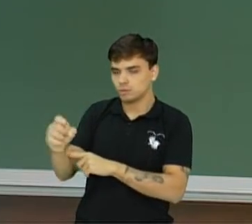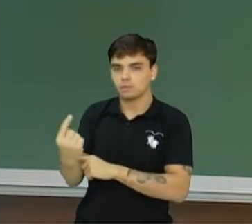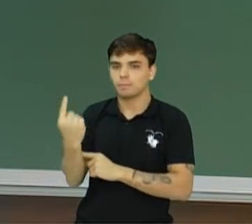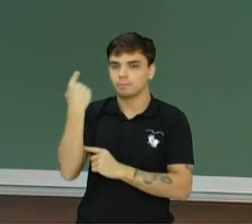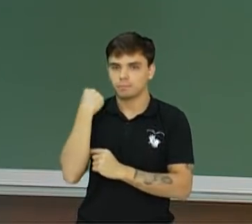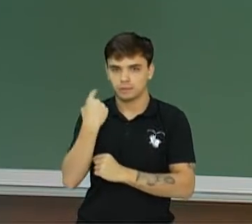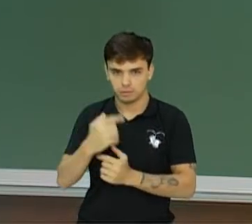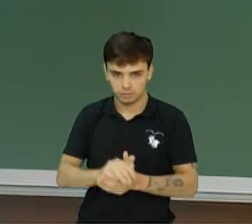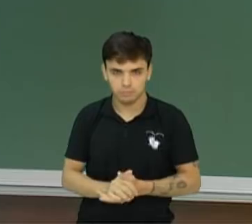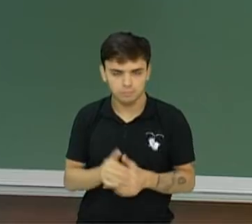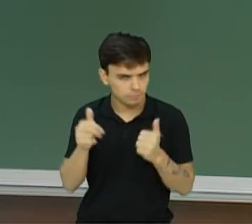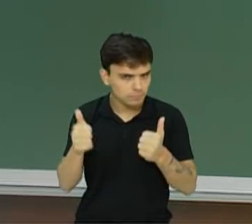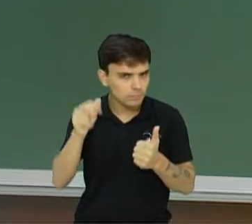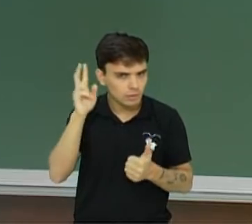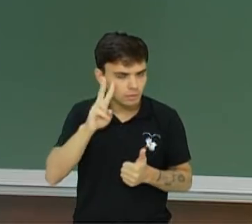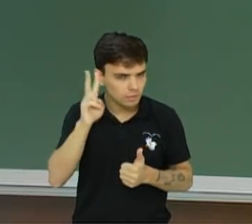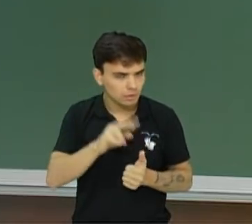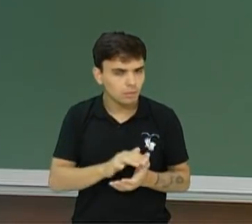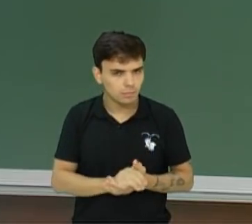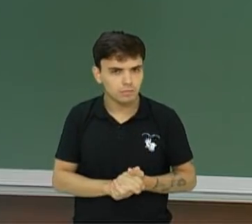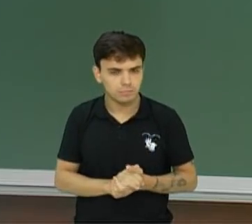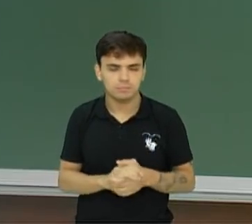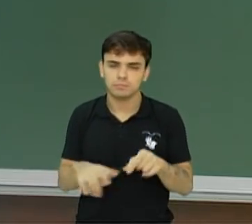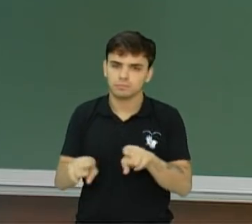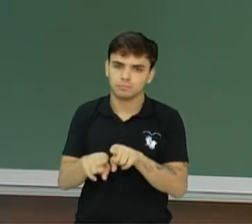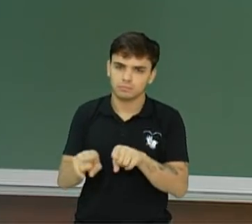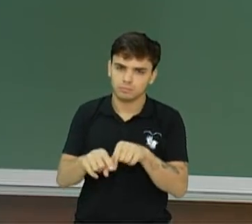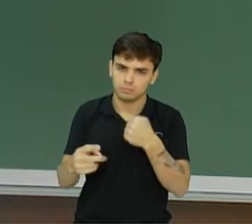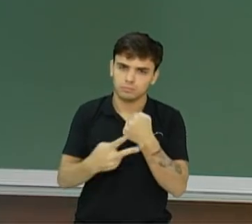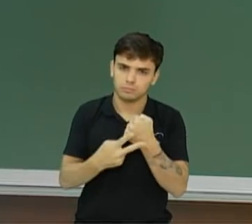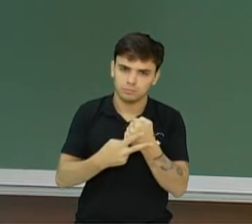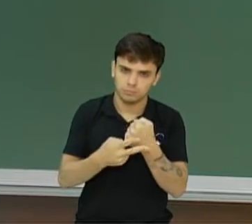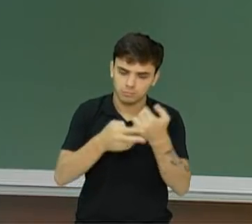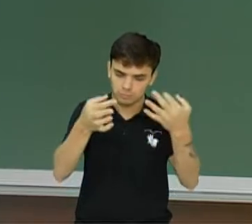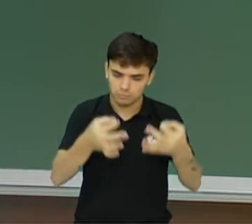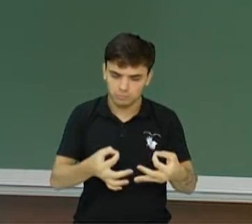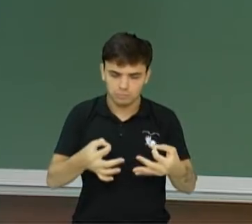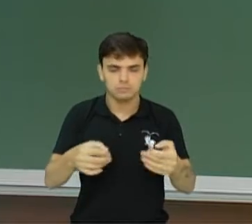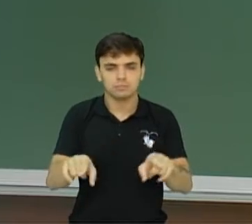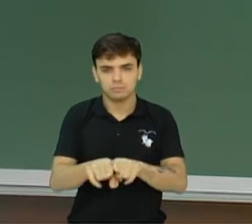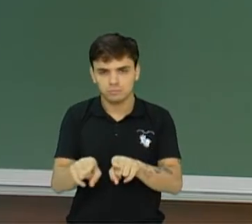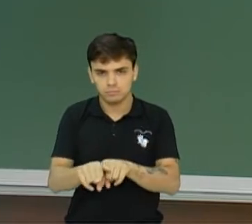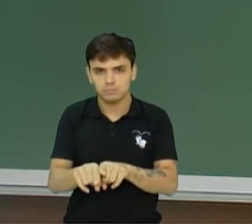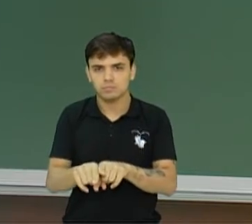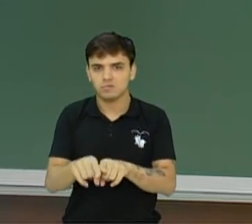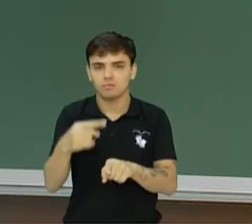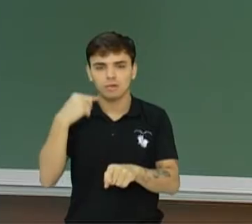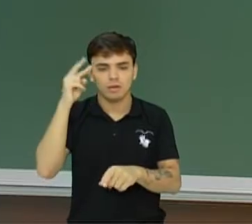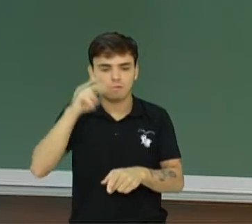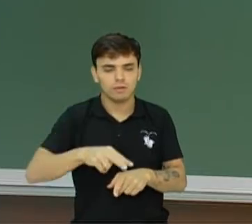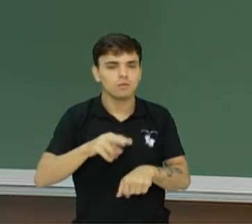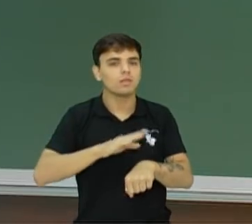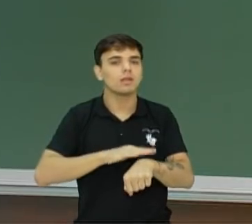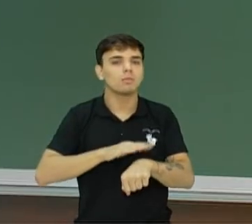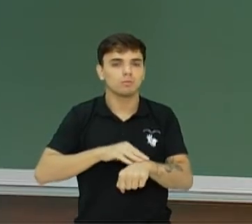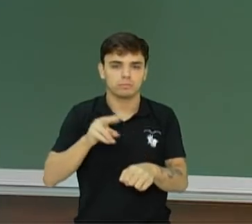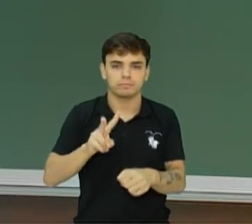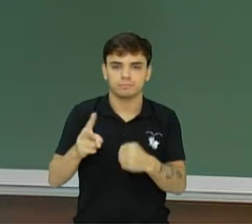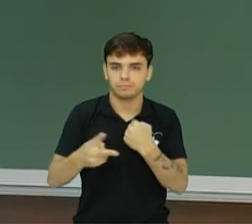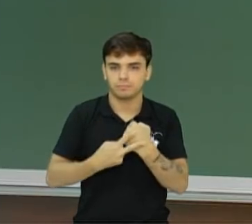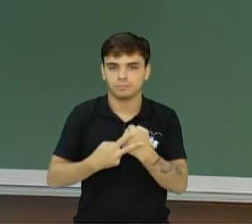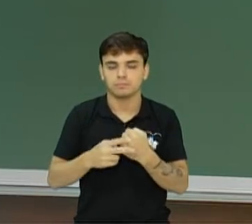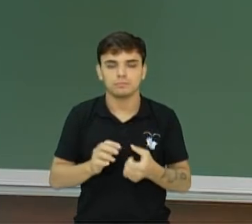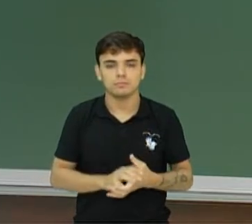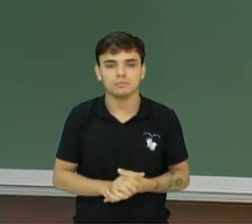Tudo certo? Simple Past, verbos regulares, verbos irregulares, e a gente vai sempre vendo esses tempos verbais, ok? E